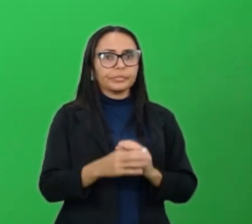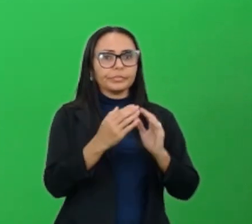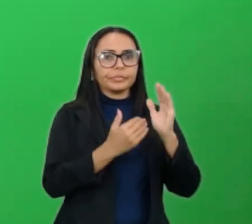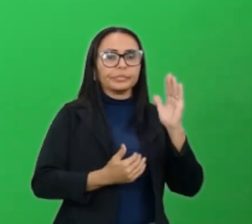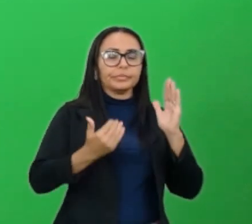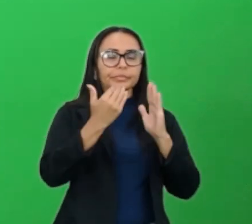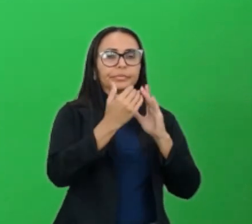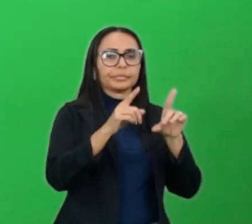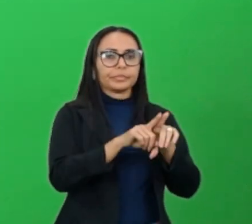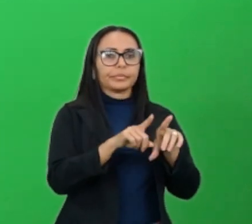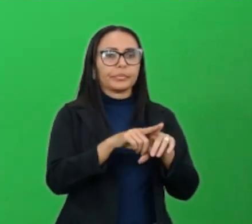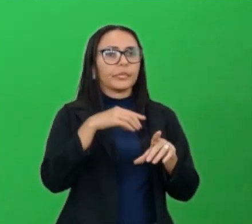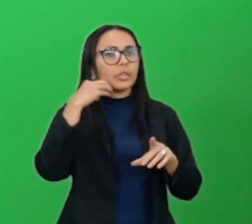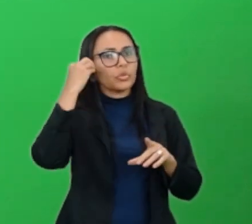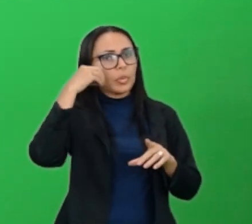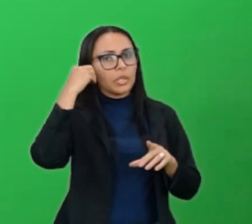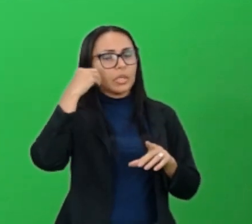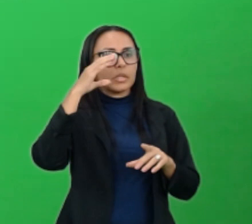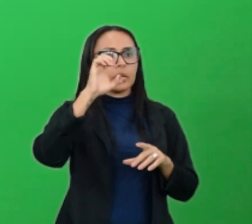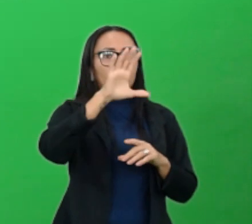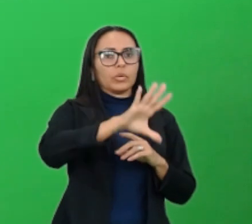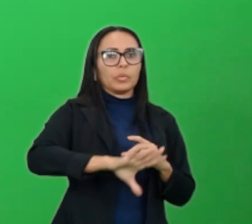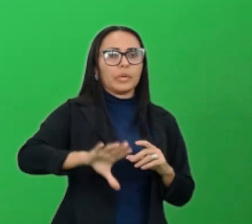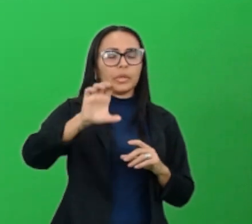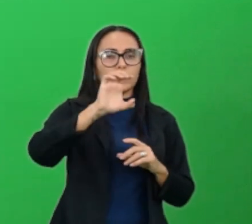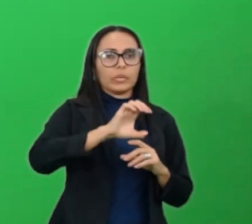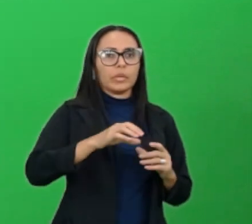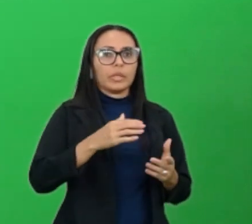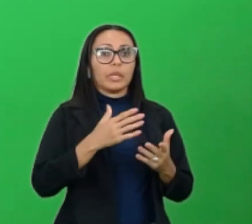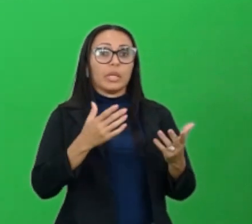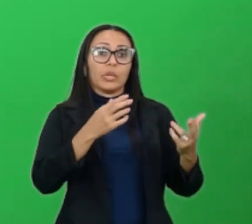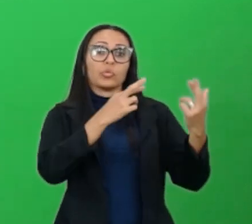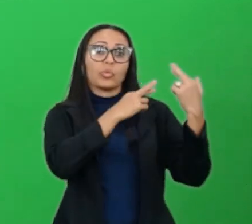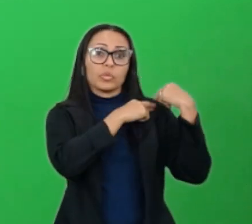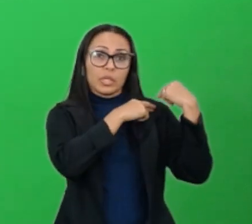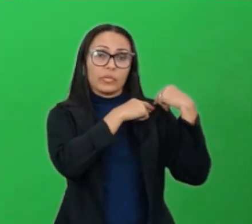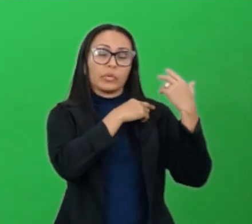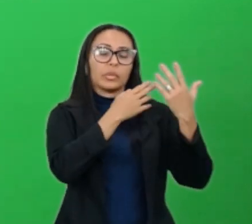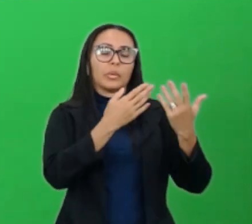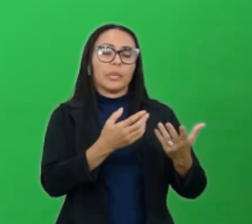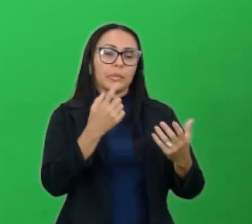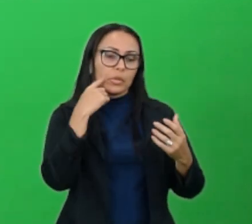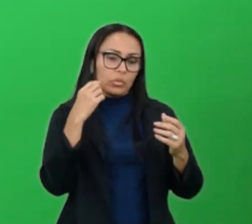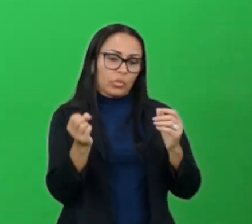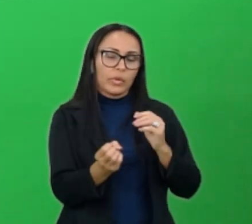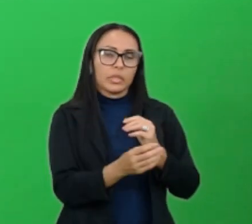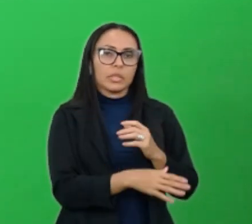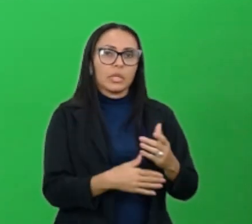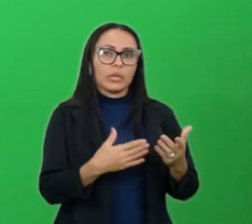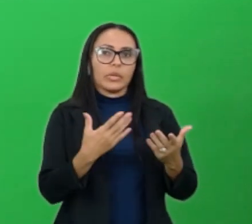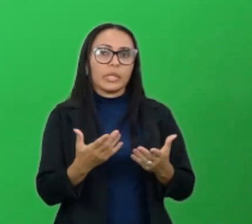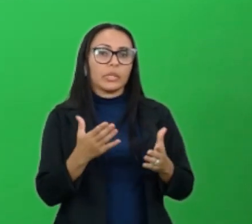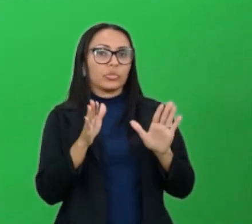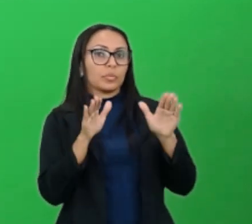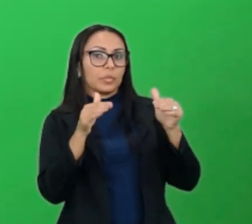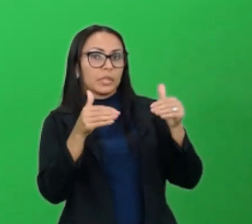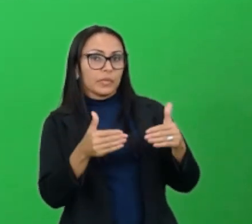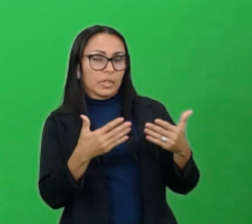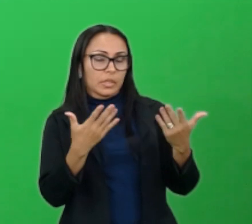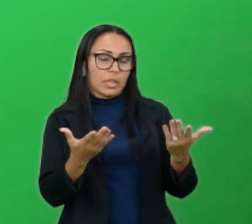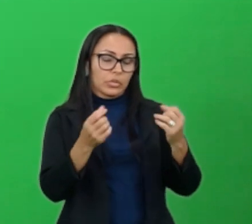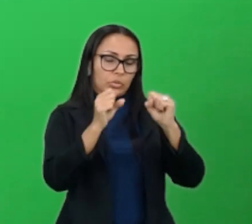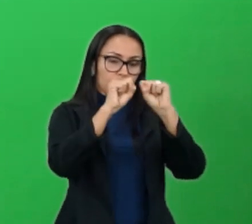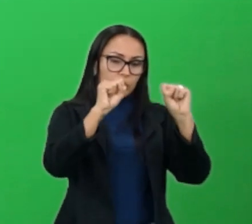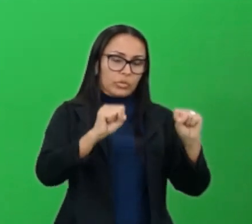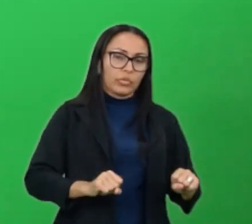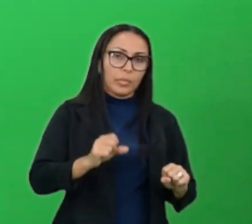Comissão Europeia, né, que é justamente responsável pelo ranking europeu de inovação, e as especificidades do sistema estatístico brasileiro, né, isso